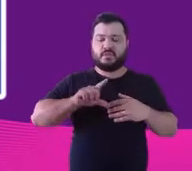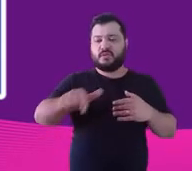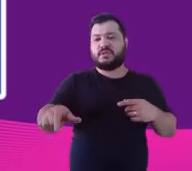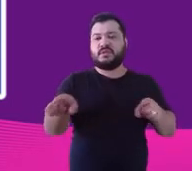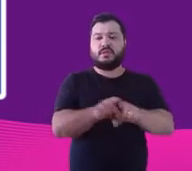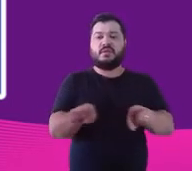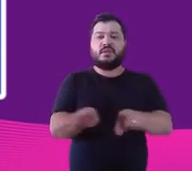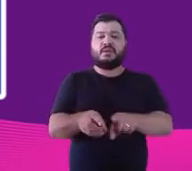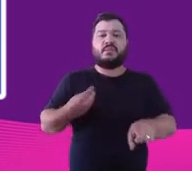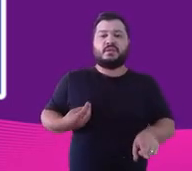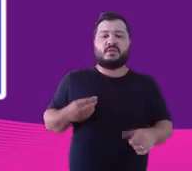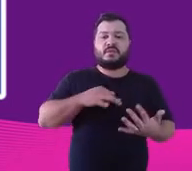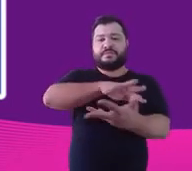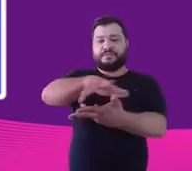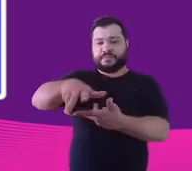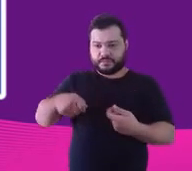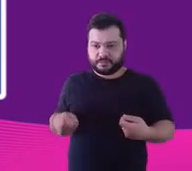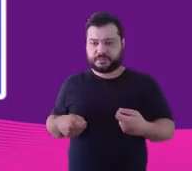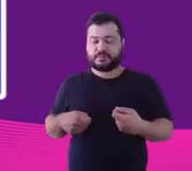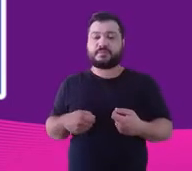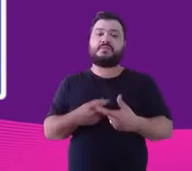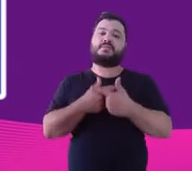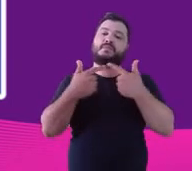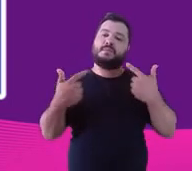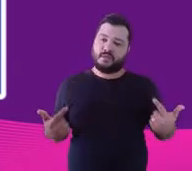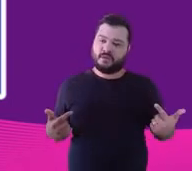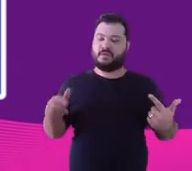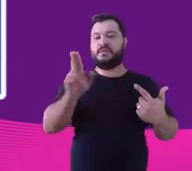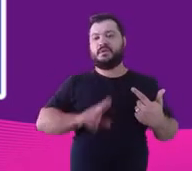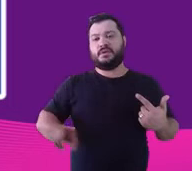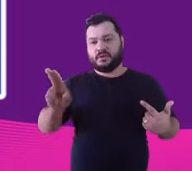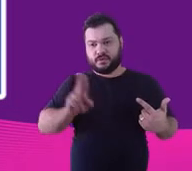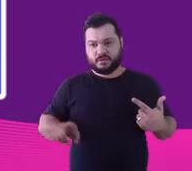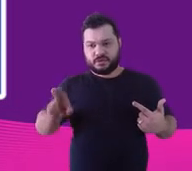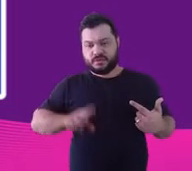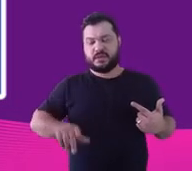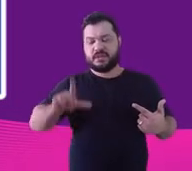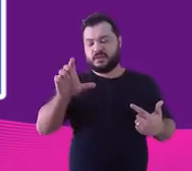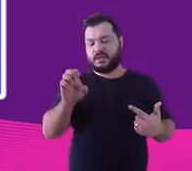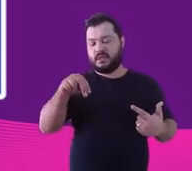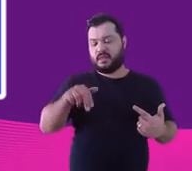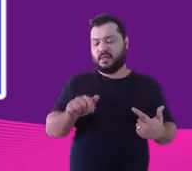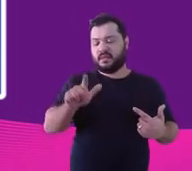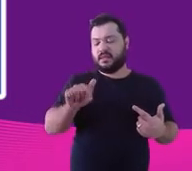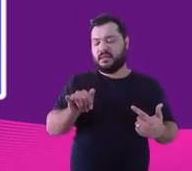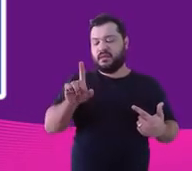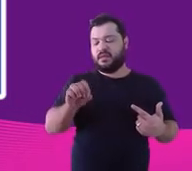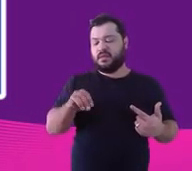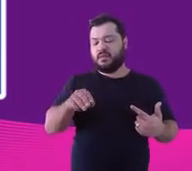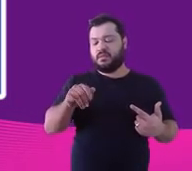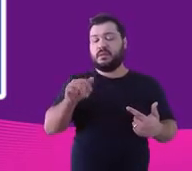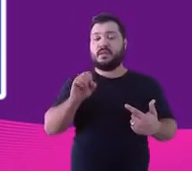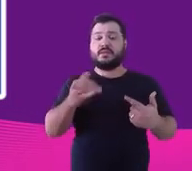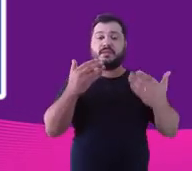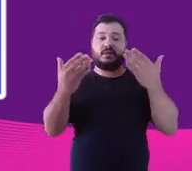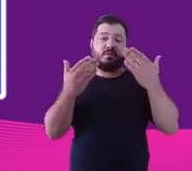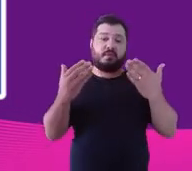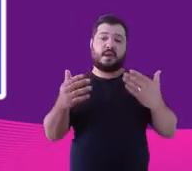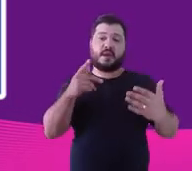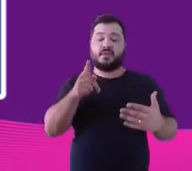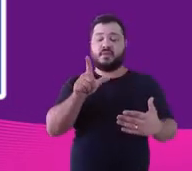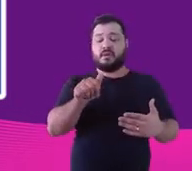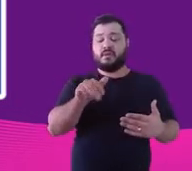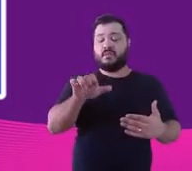quantos sobre oval favoreceu a utilização da lenalidomida comparado ao Placebo